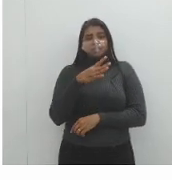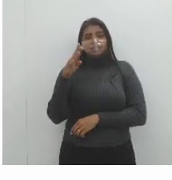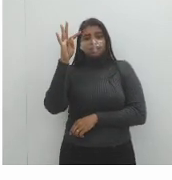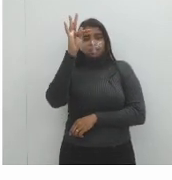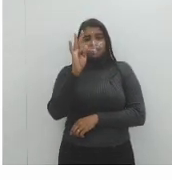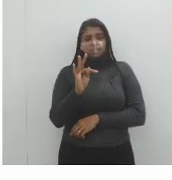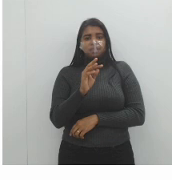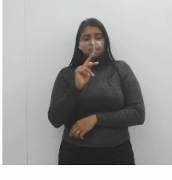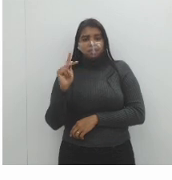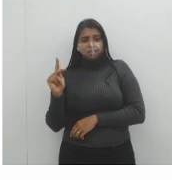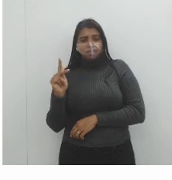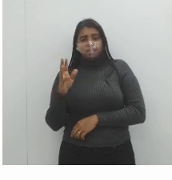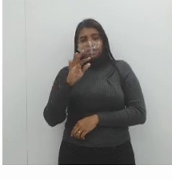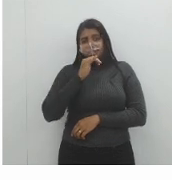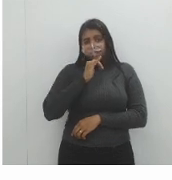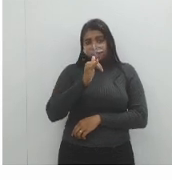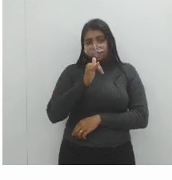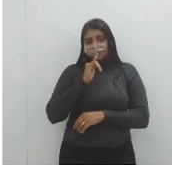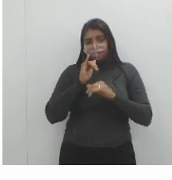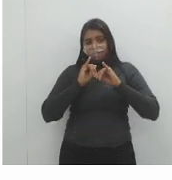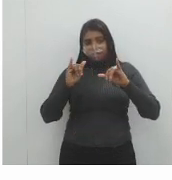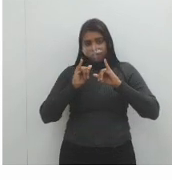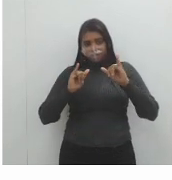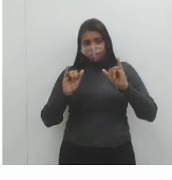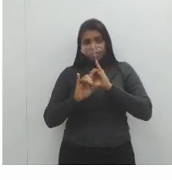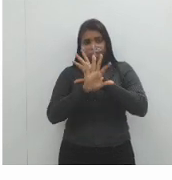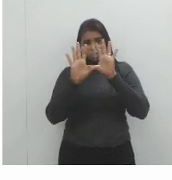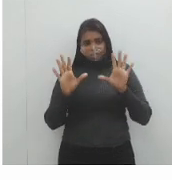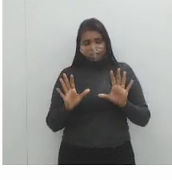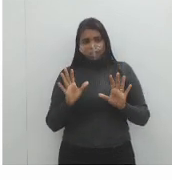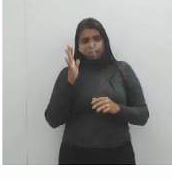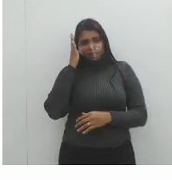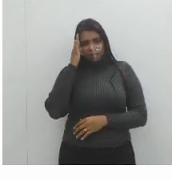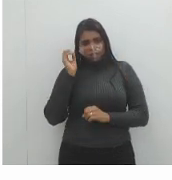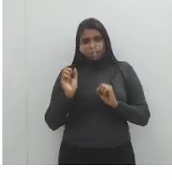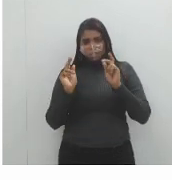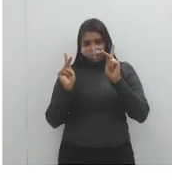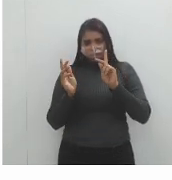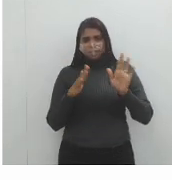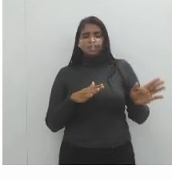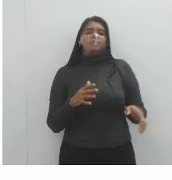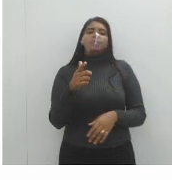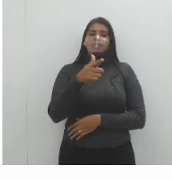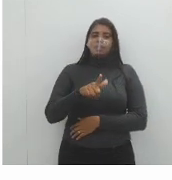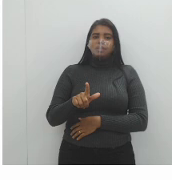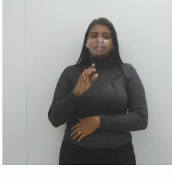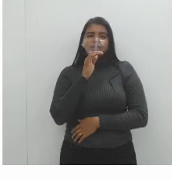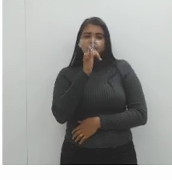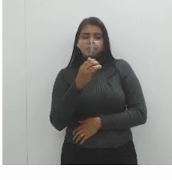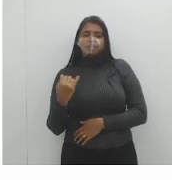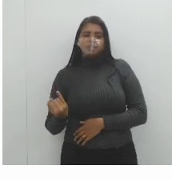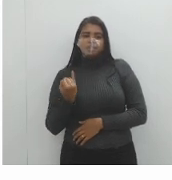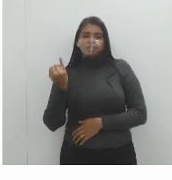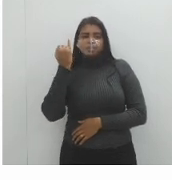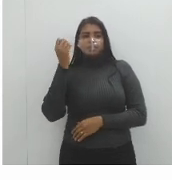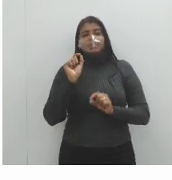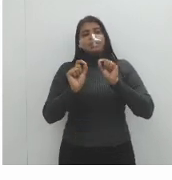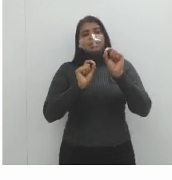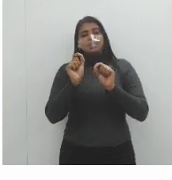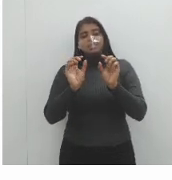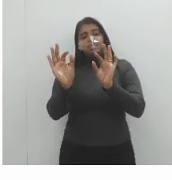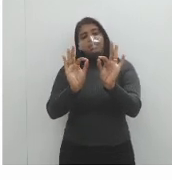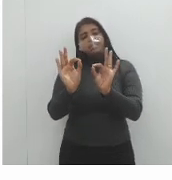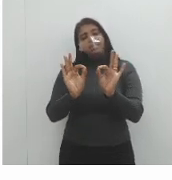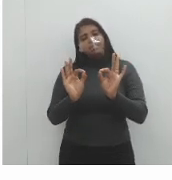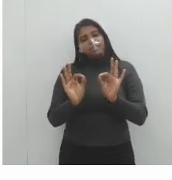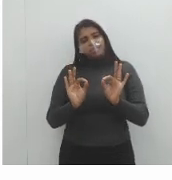aí, beleza? E aí a gente vai ver a outra informação importante sobre a tabela é que ela é